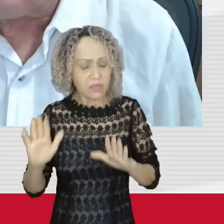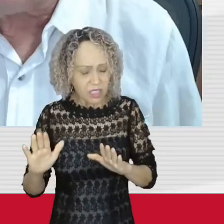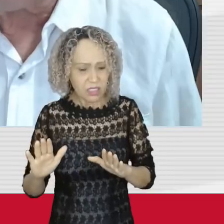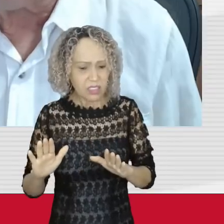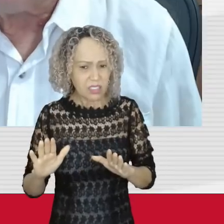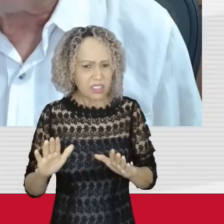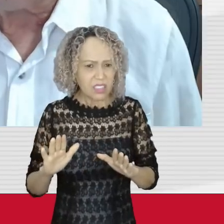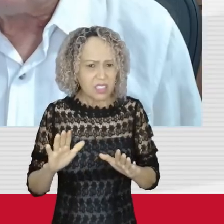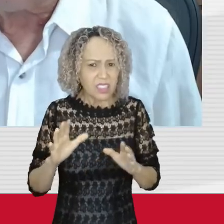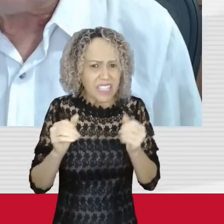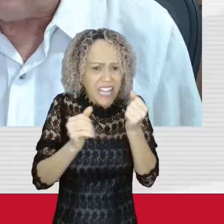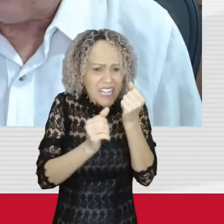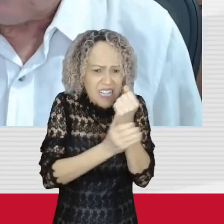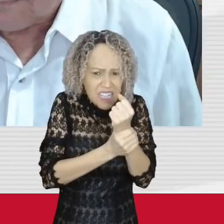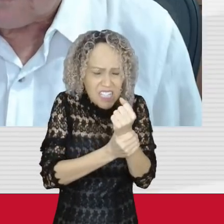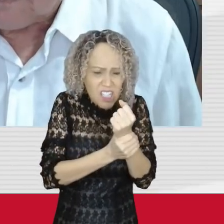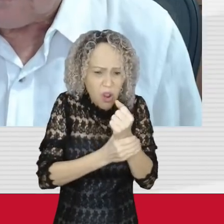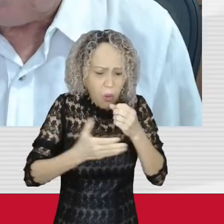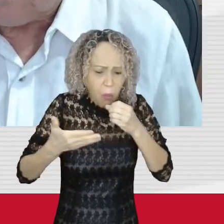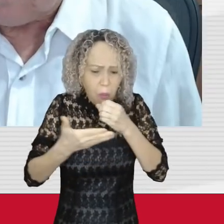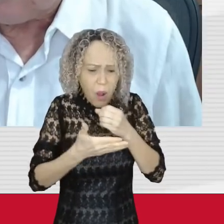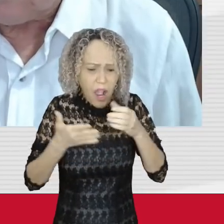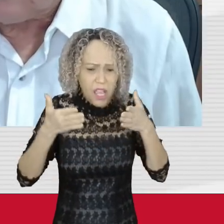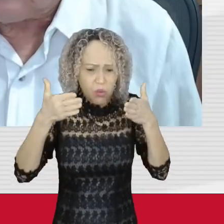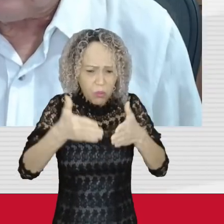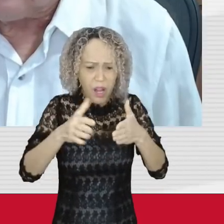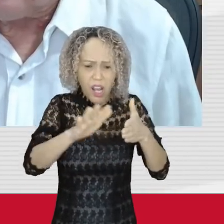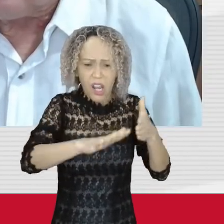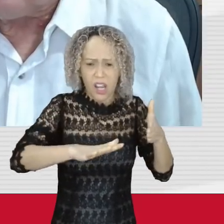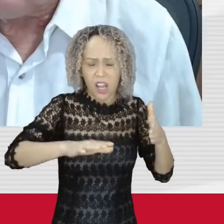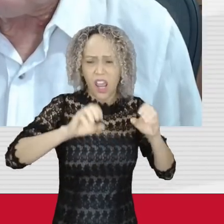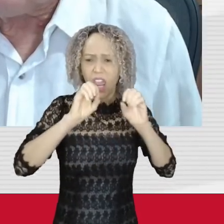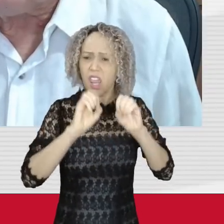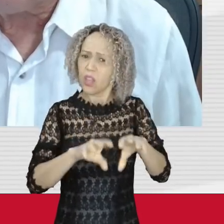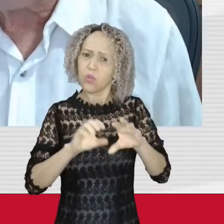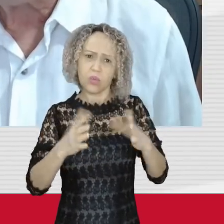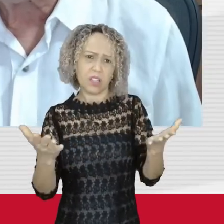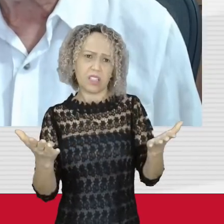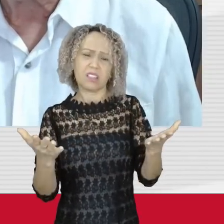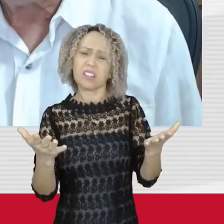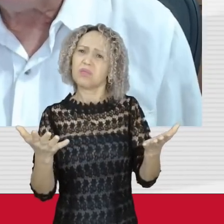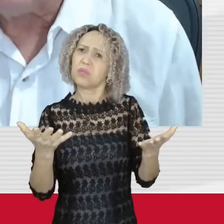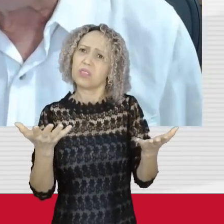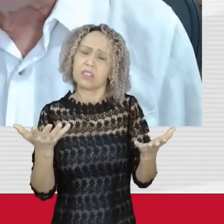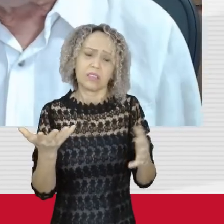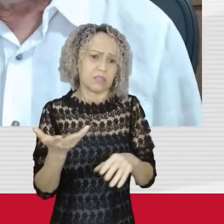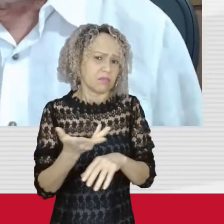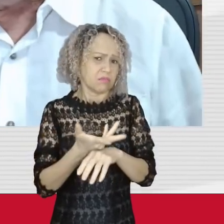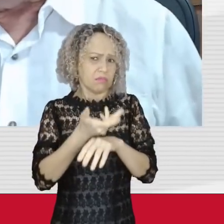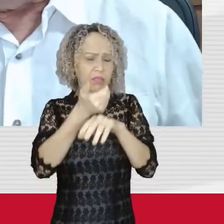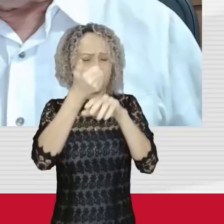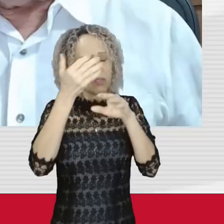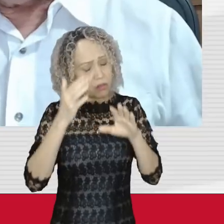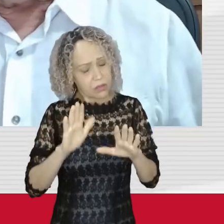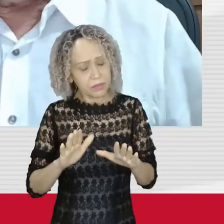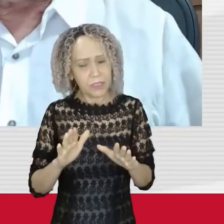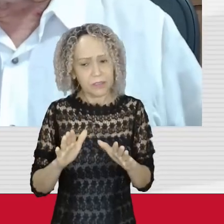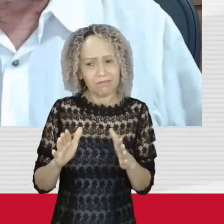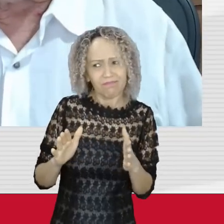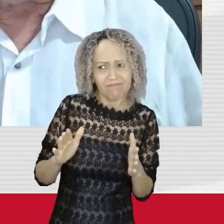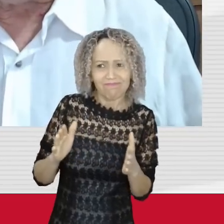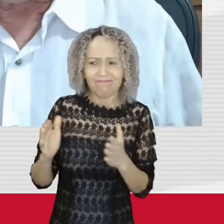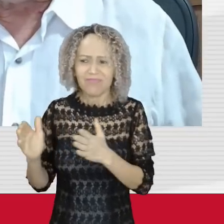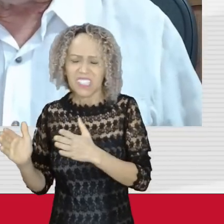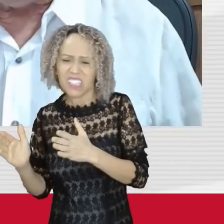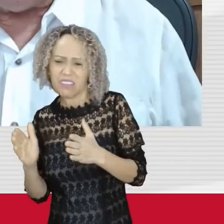já seria o muito. Porque nós vivemos esses últimos 6 anos, 5 anos principalmente, 4